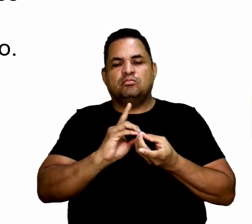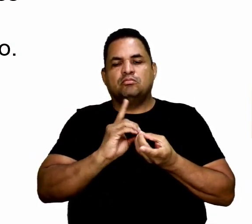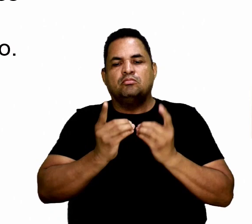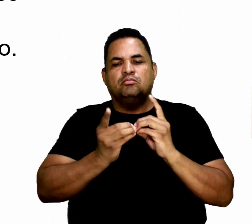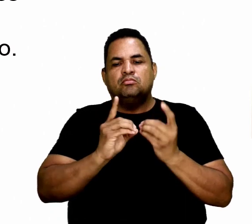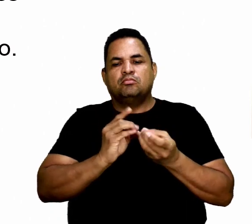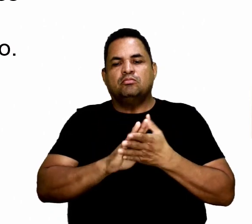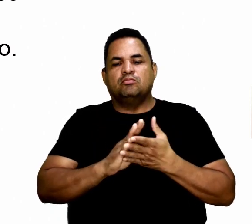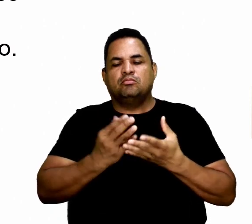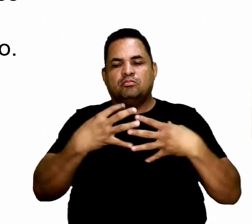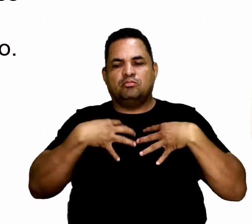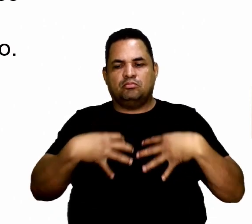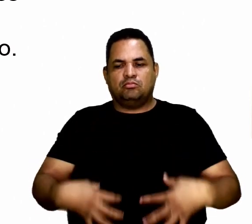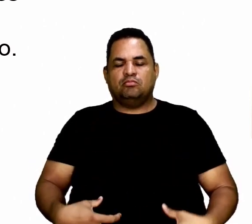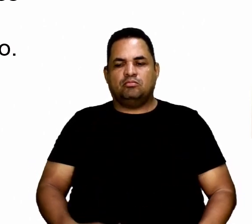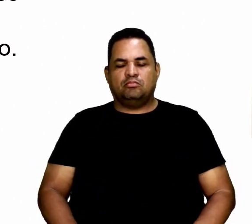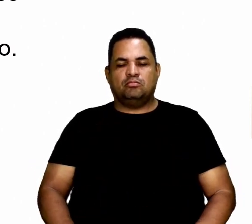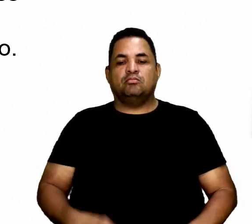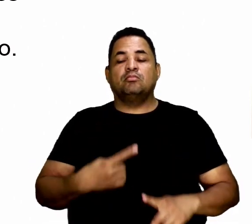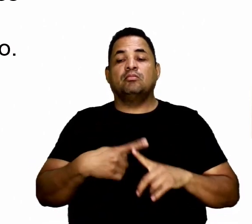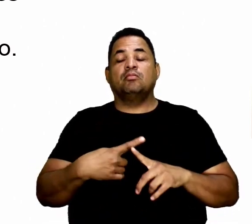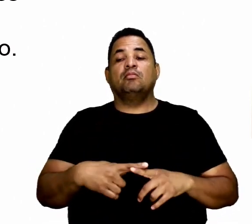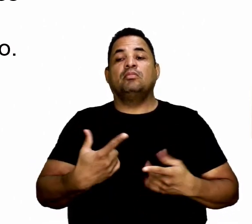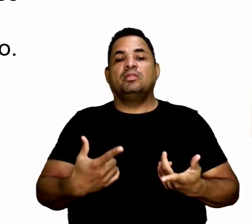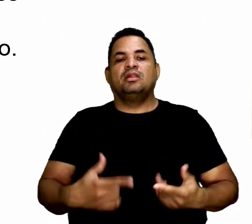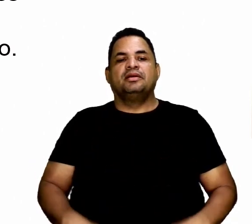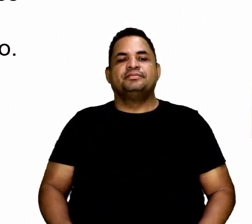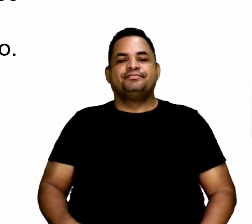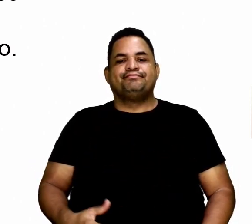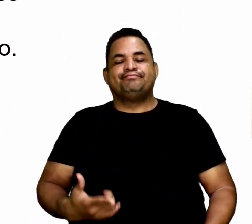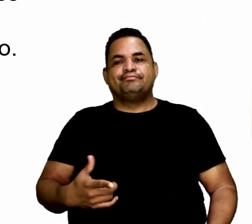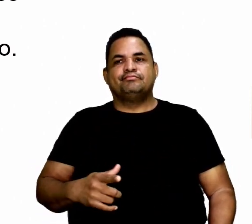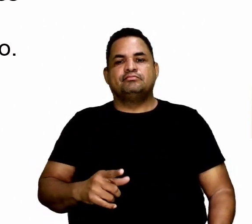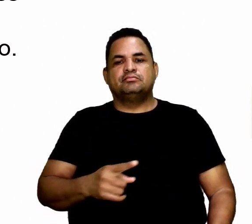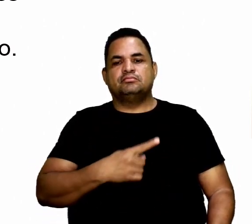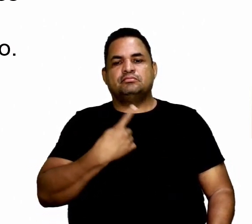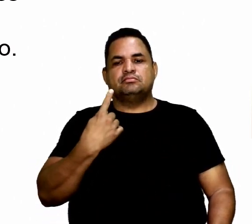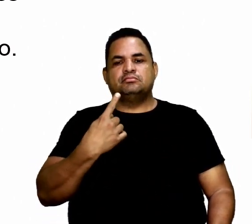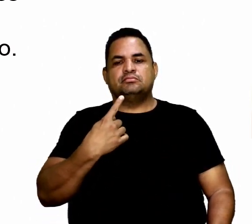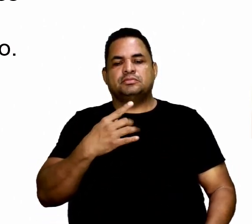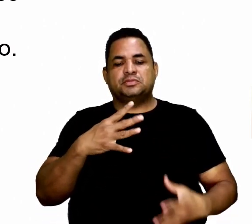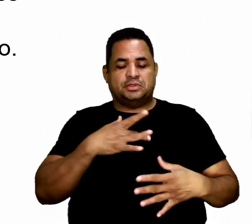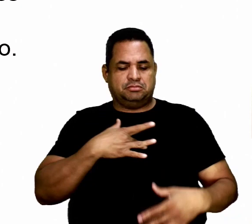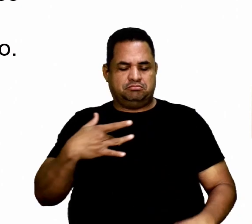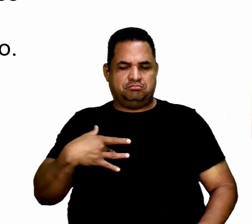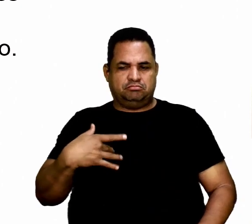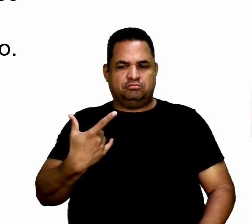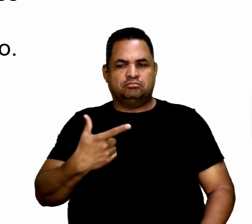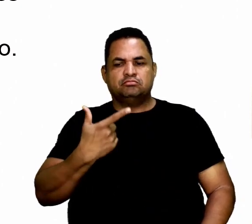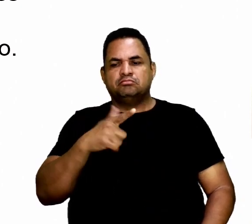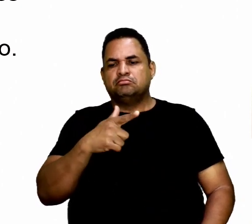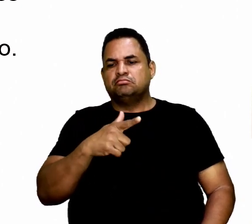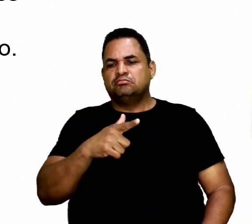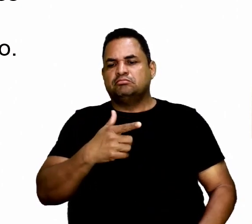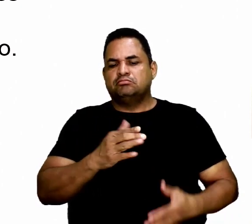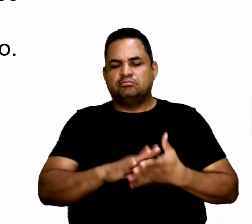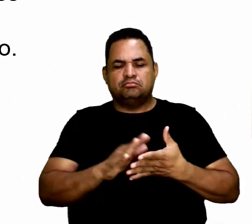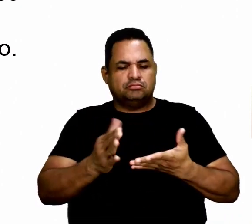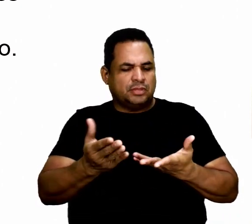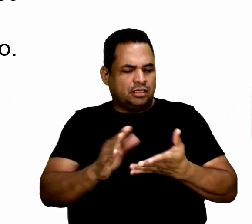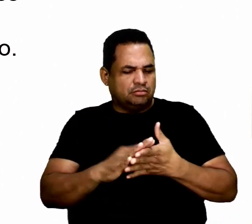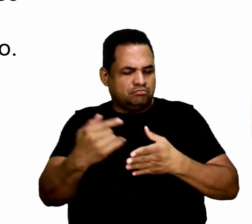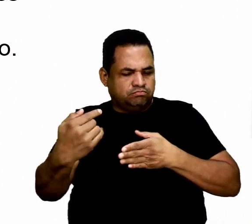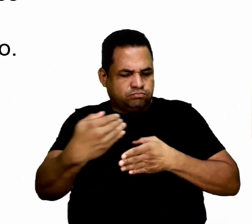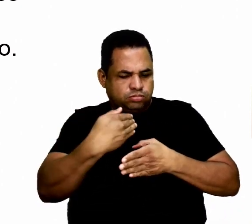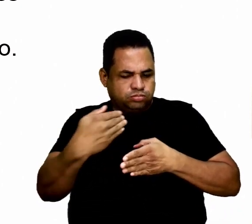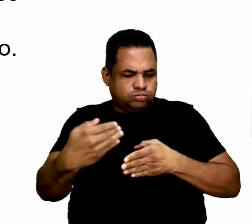dinâmica do organismo. Por que isso, pessoal? Porque não quer dizer que nós estamos aqui saudáveis, não quer dizer que não tem algum agente infeccioso tentando fazer